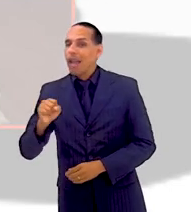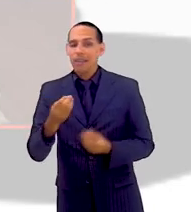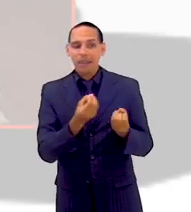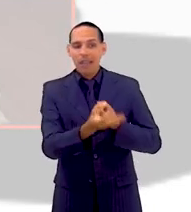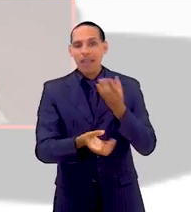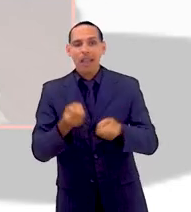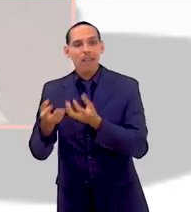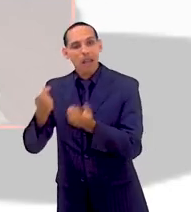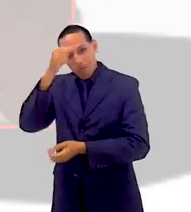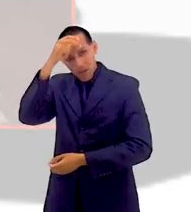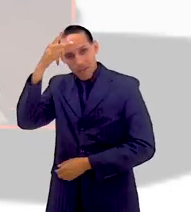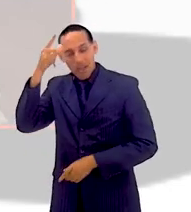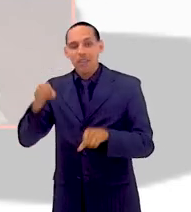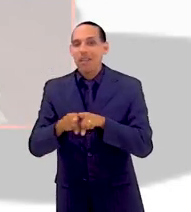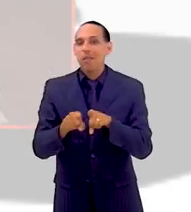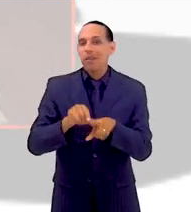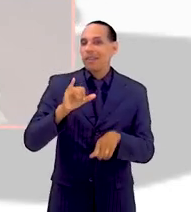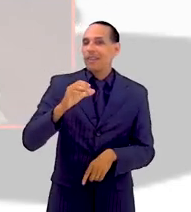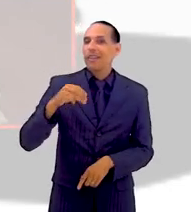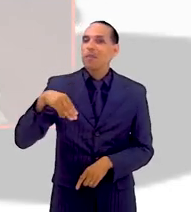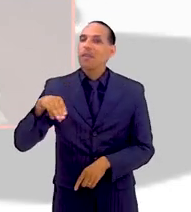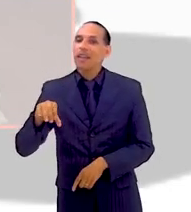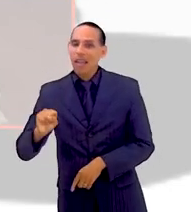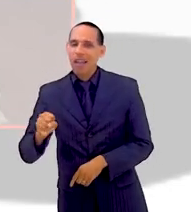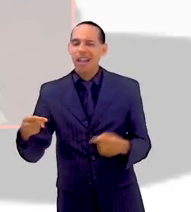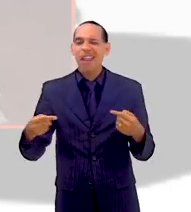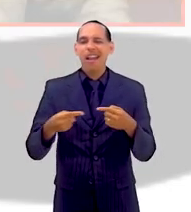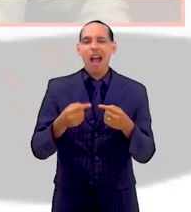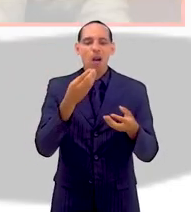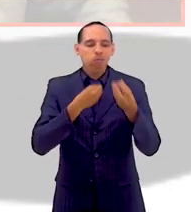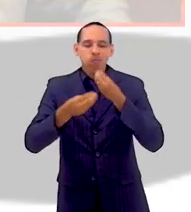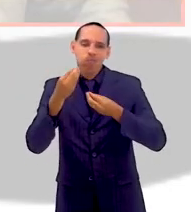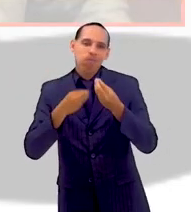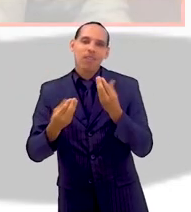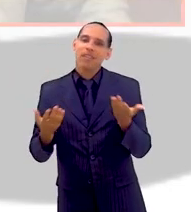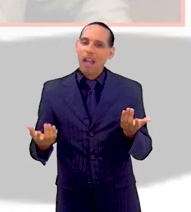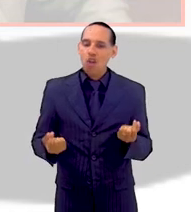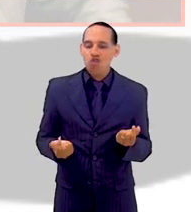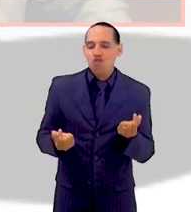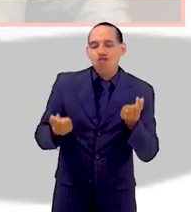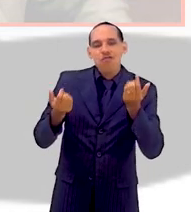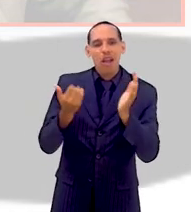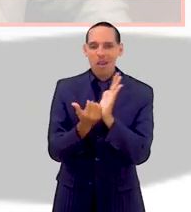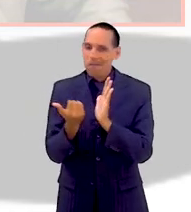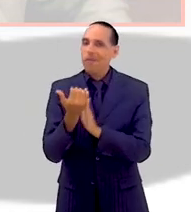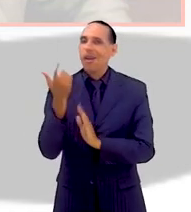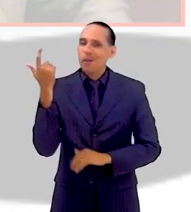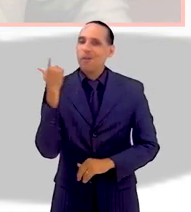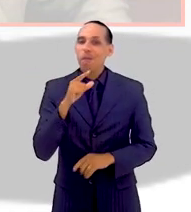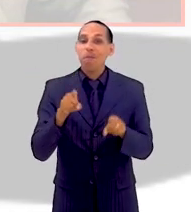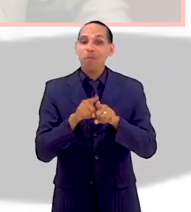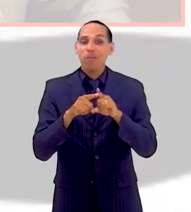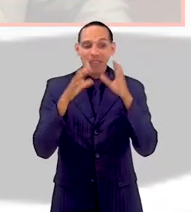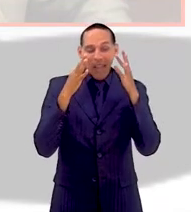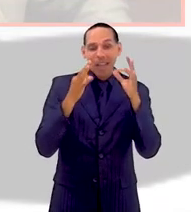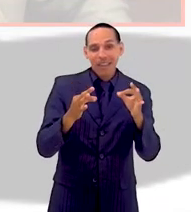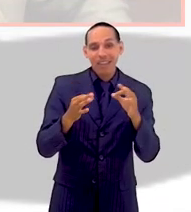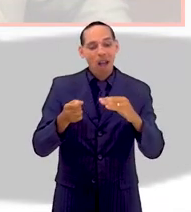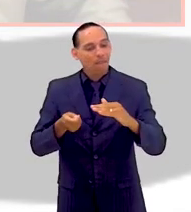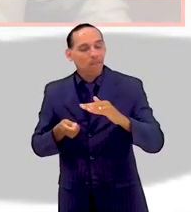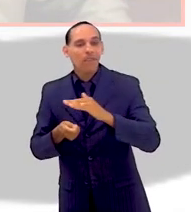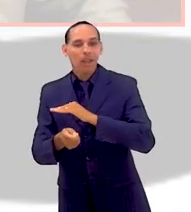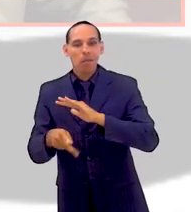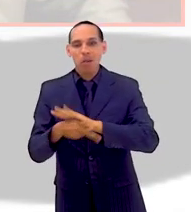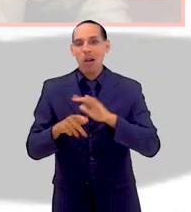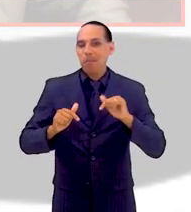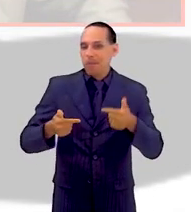prefeituras, de ICMS para o Estado na área de alimentação e, principalmente, gerando cada vez mais renda e mais atrativos e investimentos da